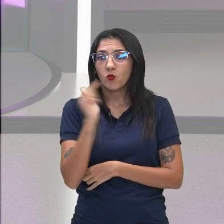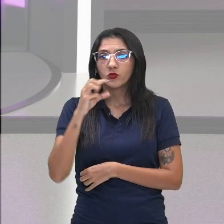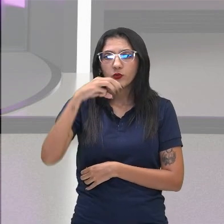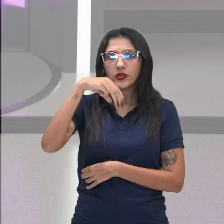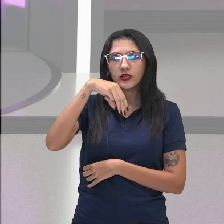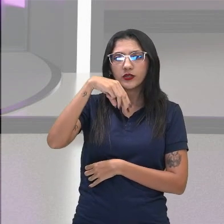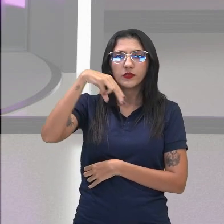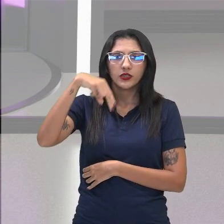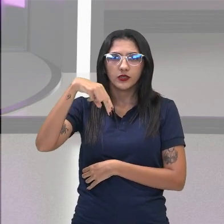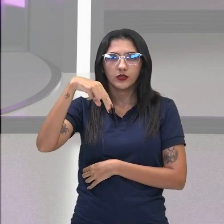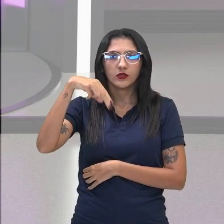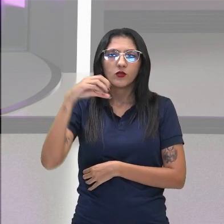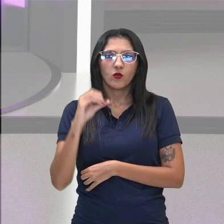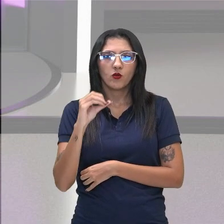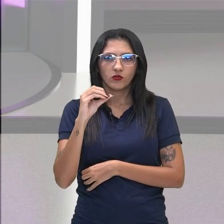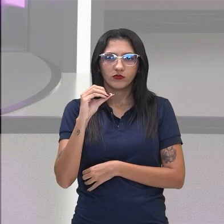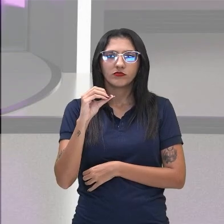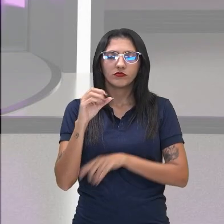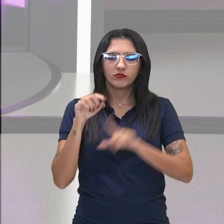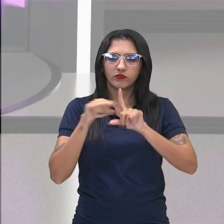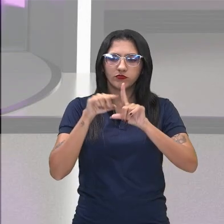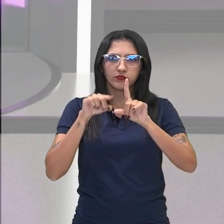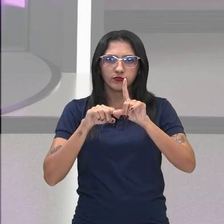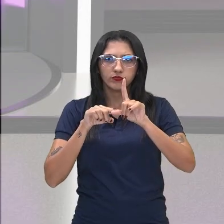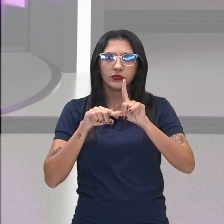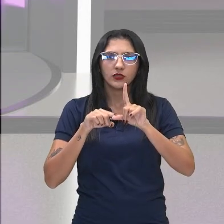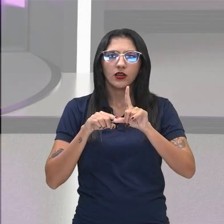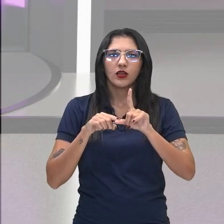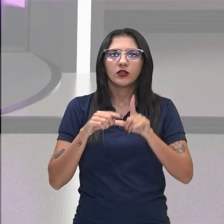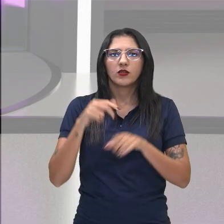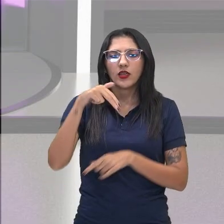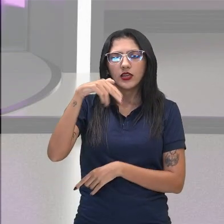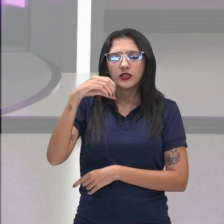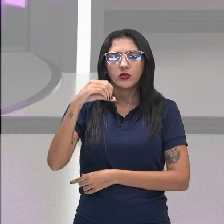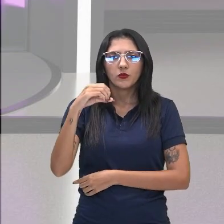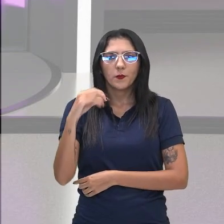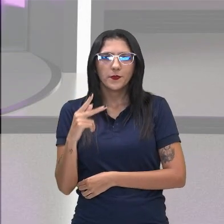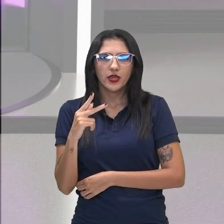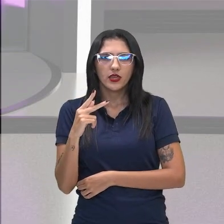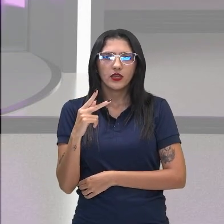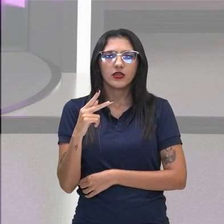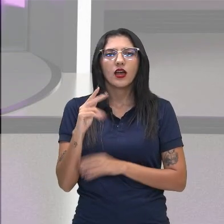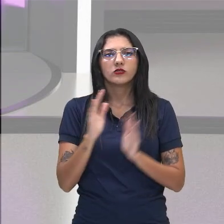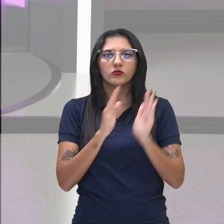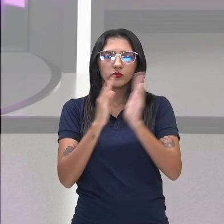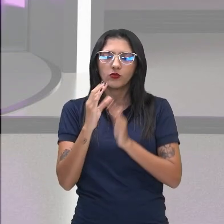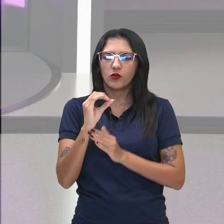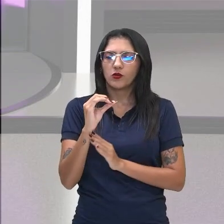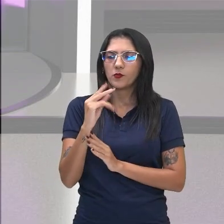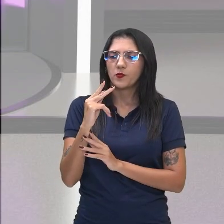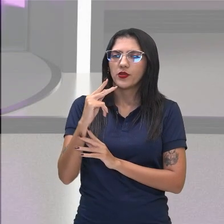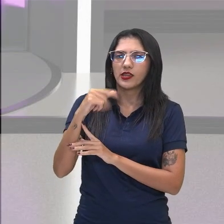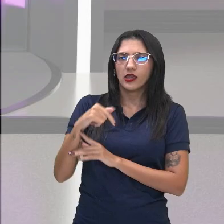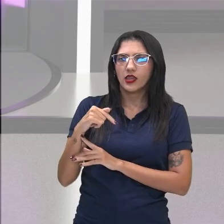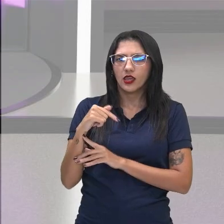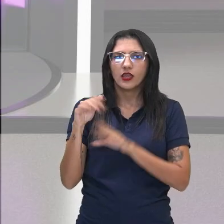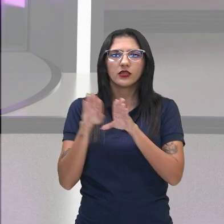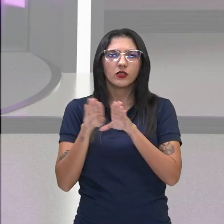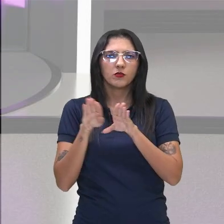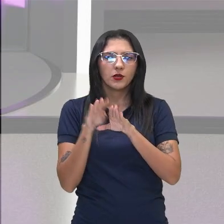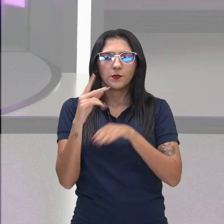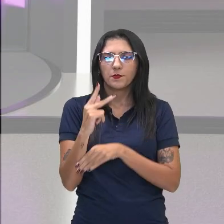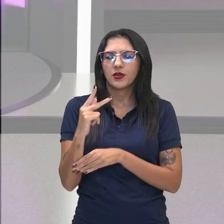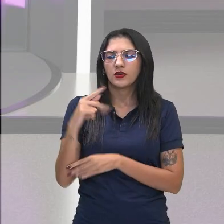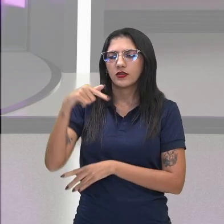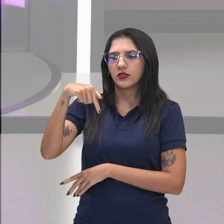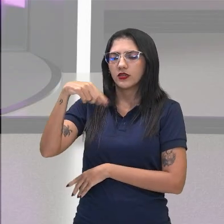O MNO. No P, no O também, no P e no Q. Então, para ser polígono, a gente